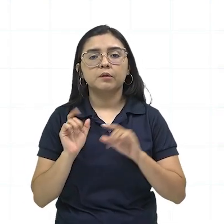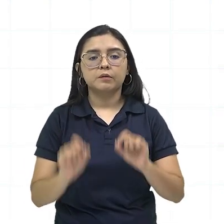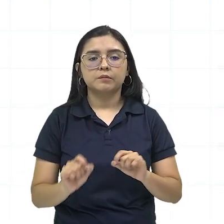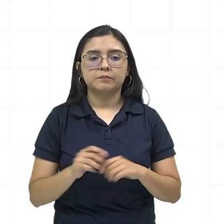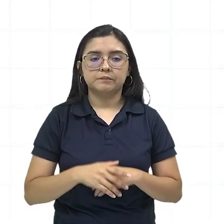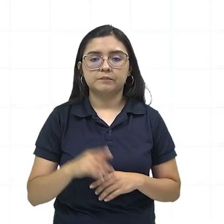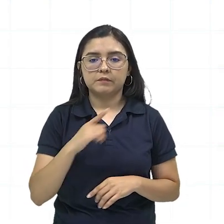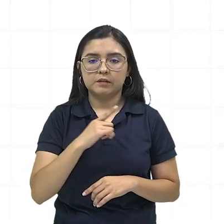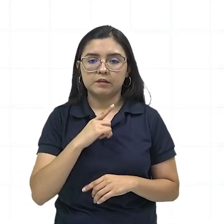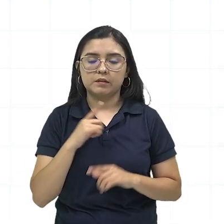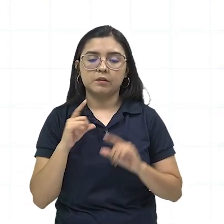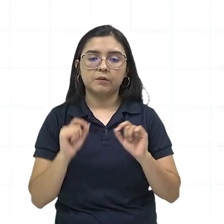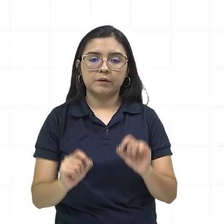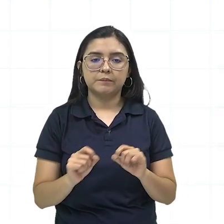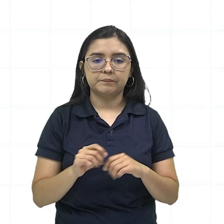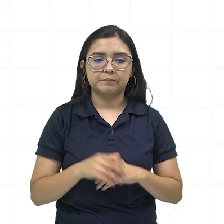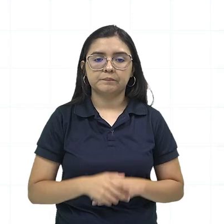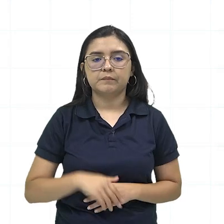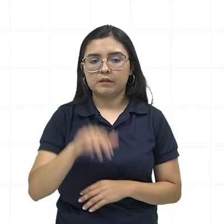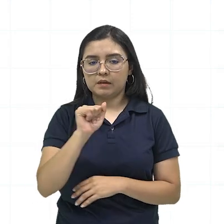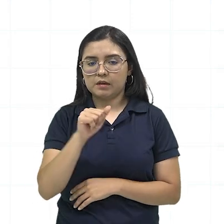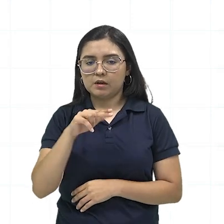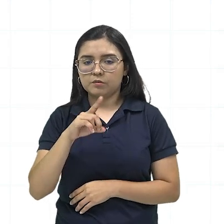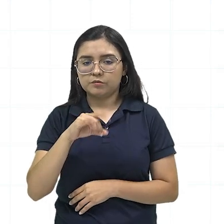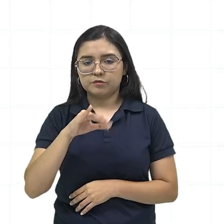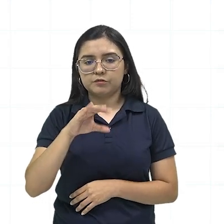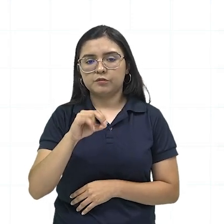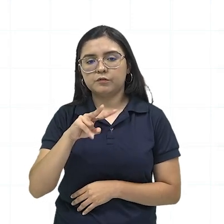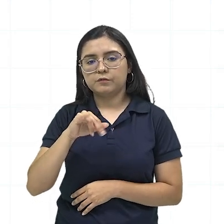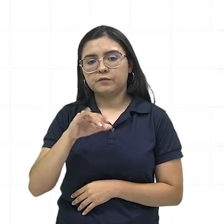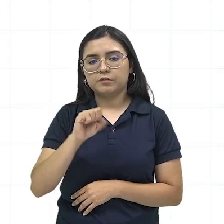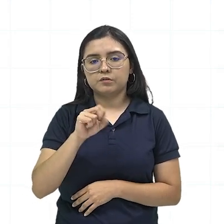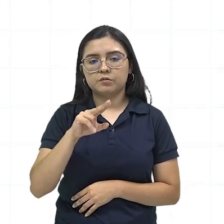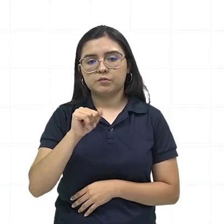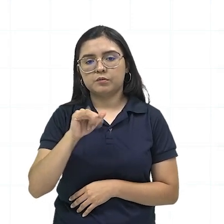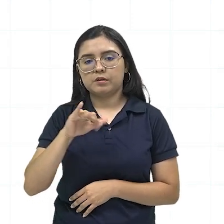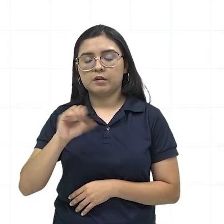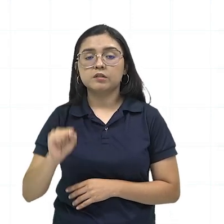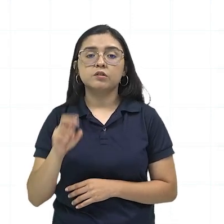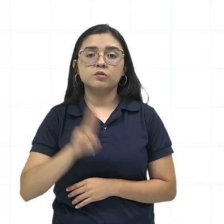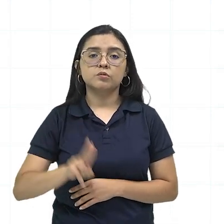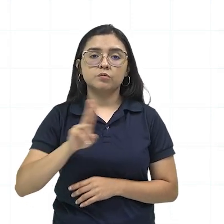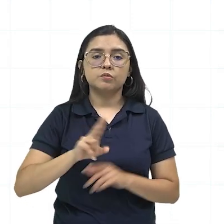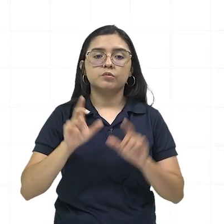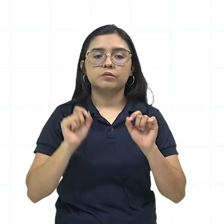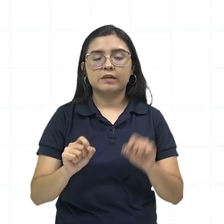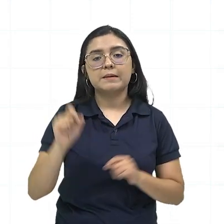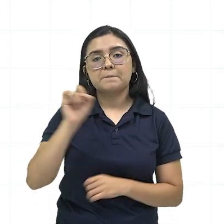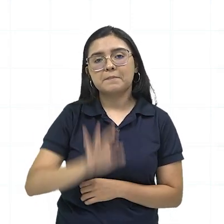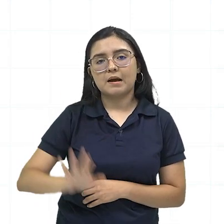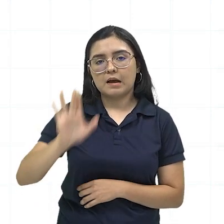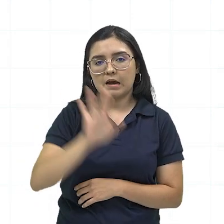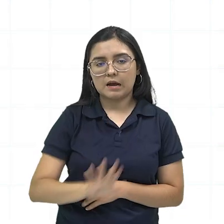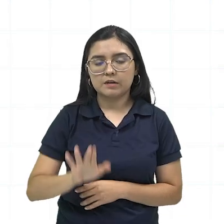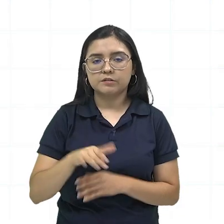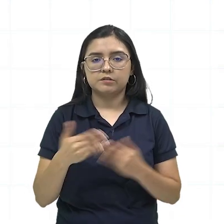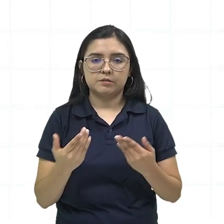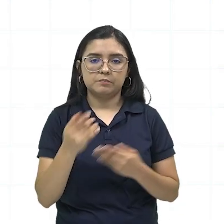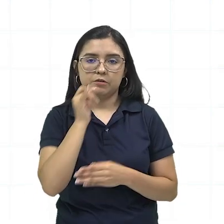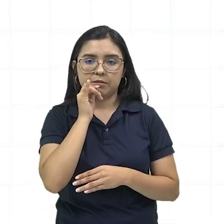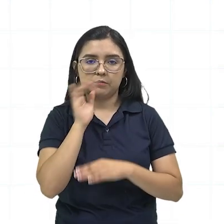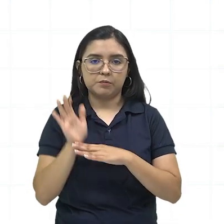produções audiovisuais. Lembrando que os gêneros de divulgação científica, eles usam e abusam da ideia da imagem. Então um